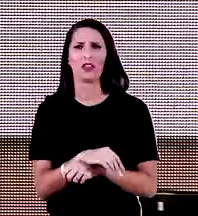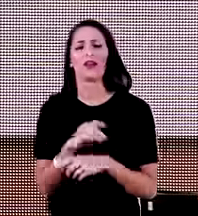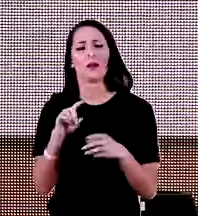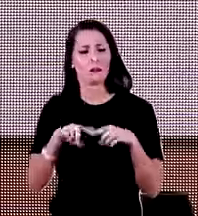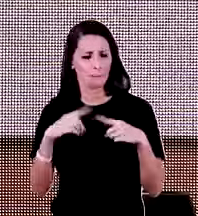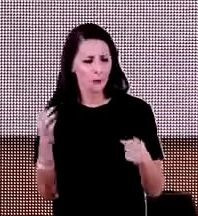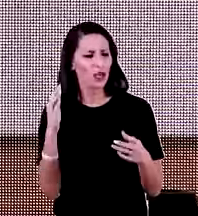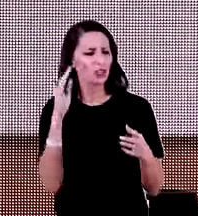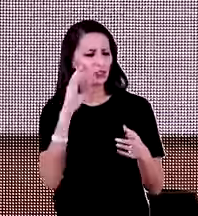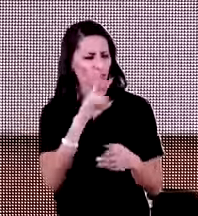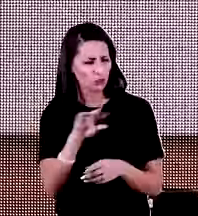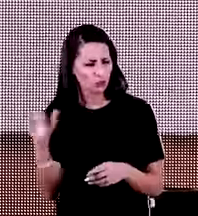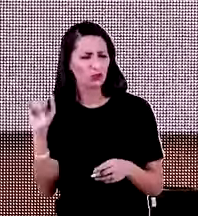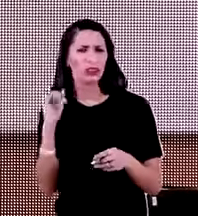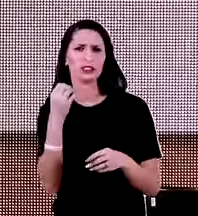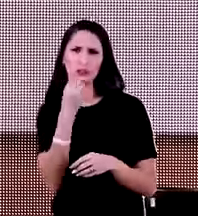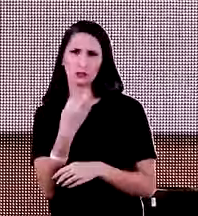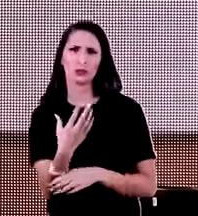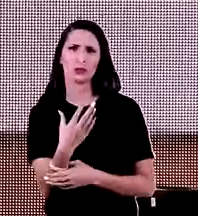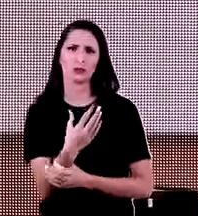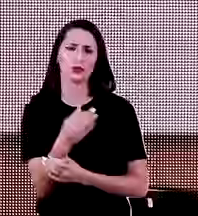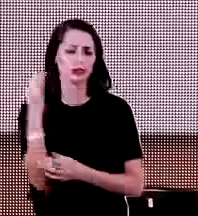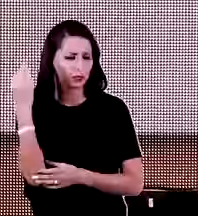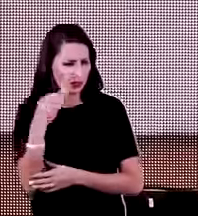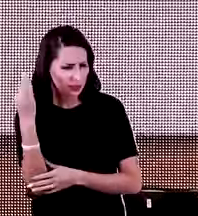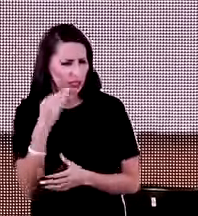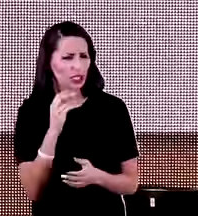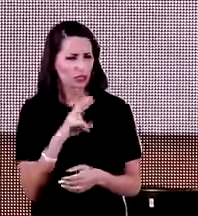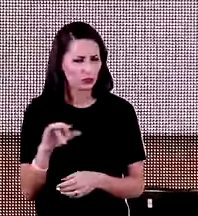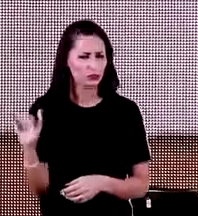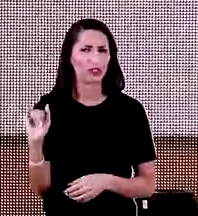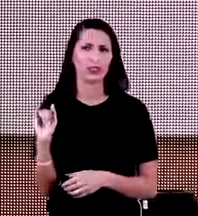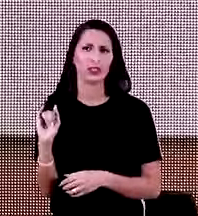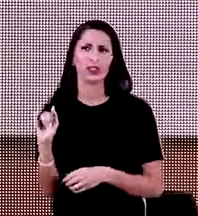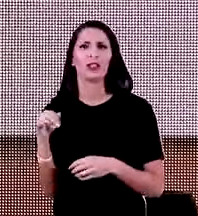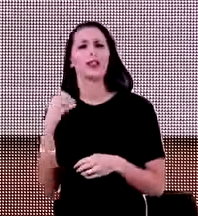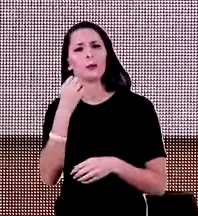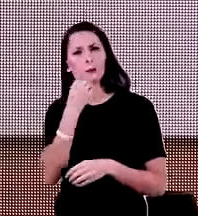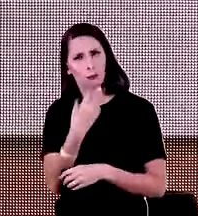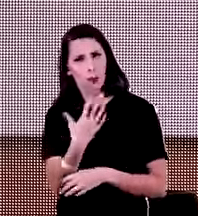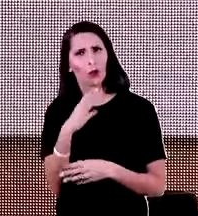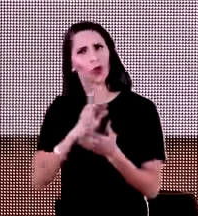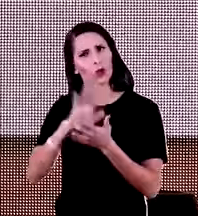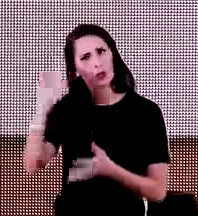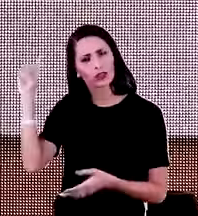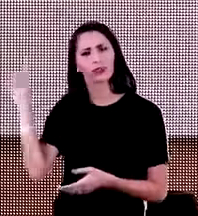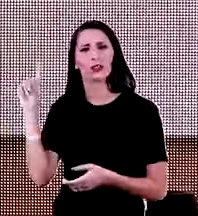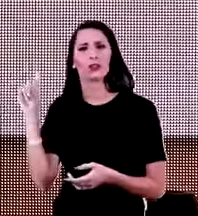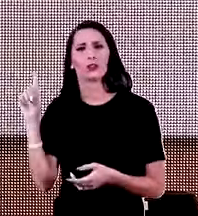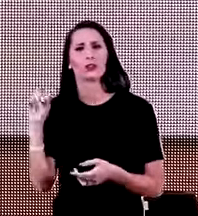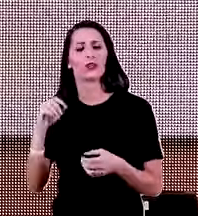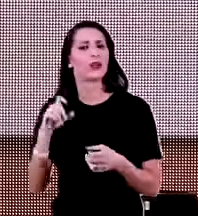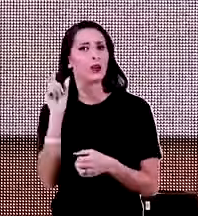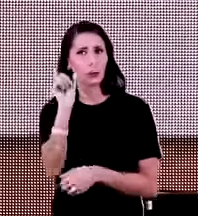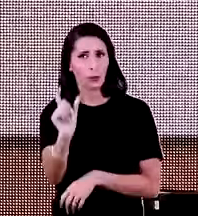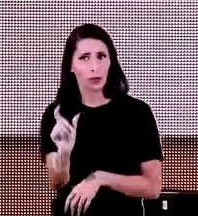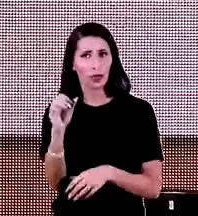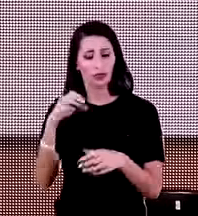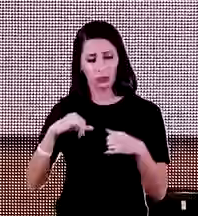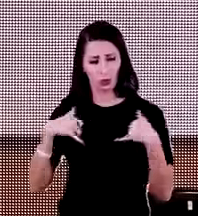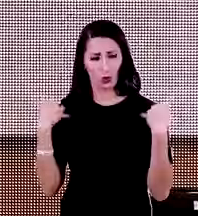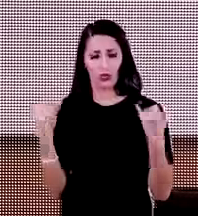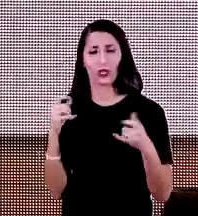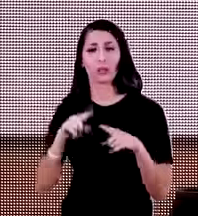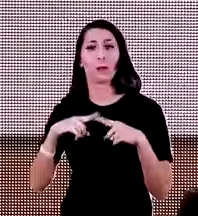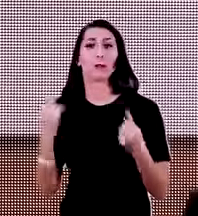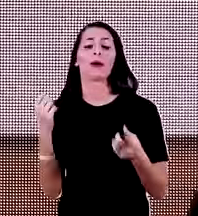certo. Amém, glória a Deus, que vai dar certo mesmo. É muito bom ter uma palavra de encorajamento, mas ter alguém para ajudar é melhor ainda, é ou não é, gente? Porque para